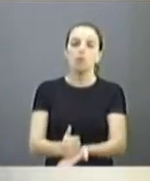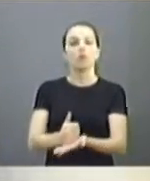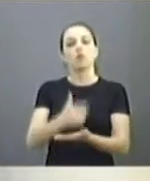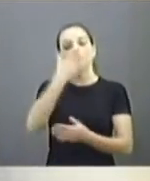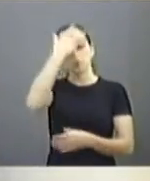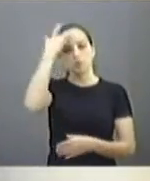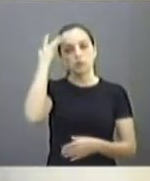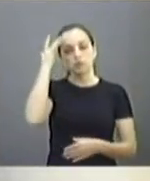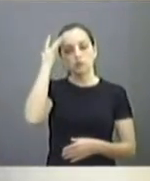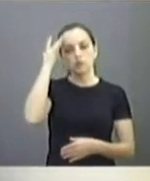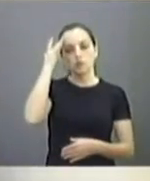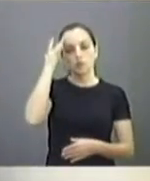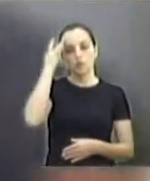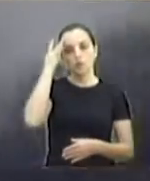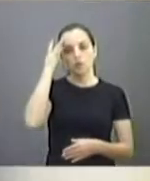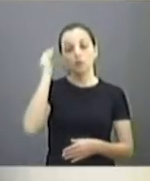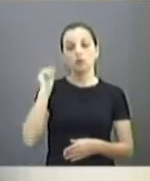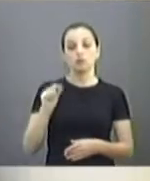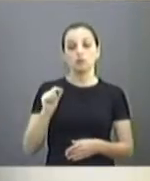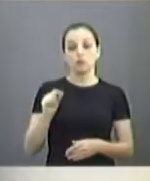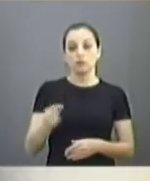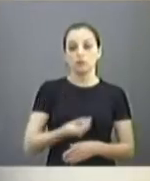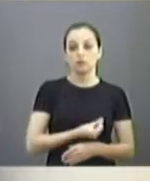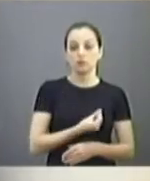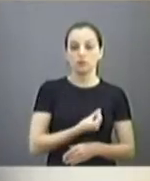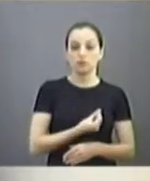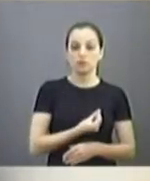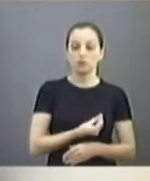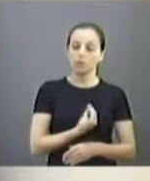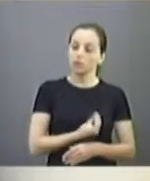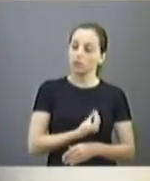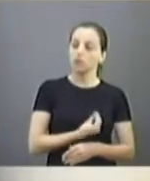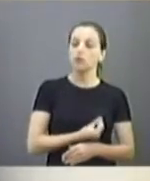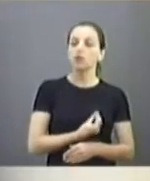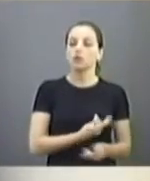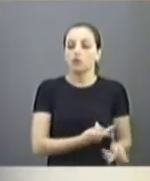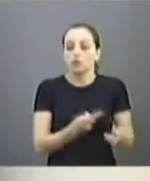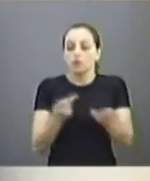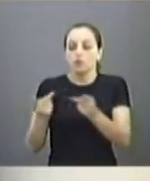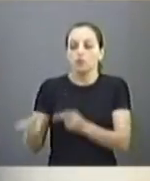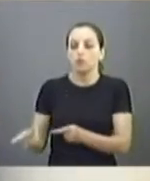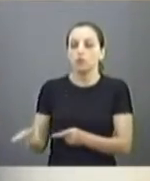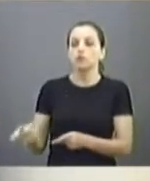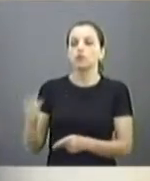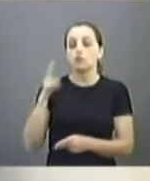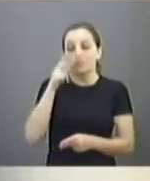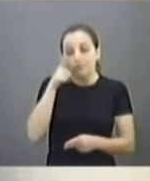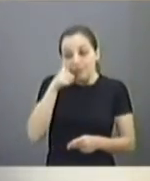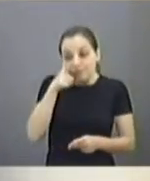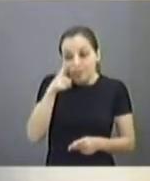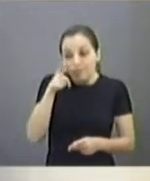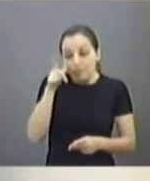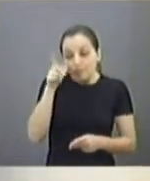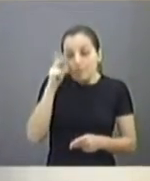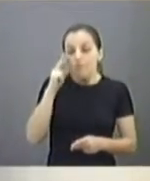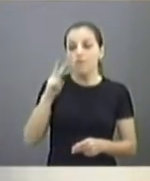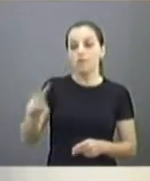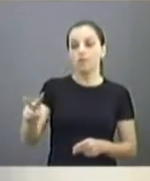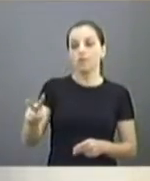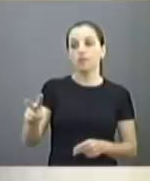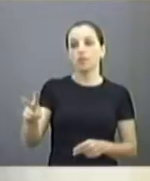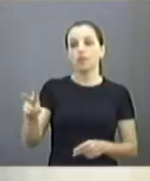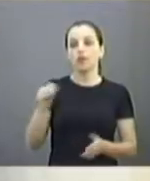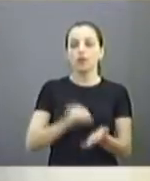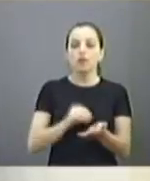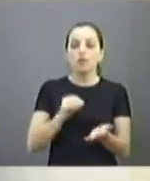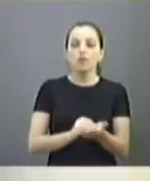Casa, e aí, nessa visita, que nós podemos constatar a precarização na